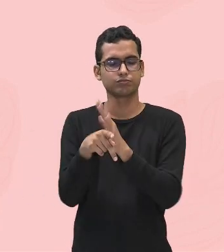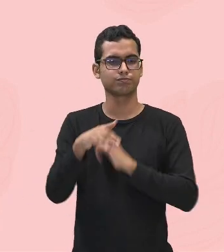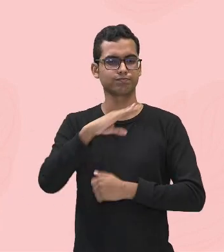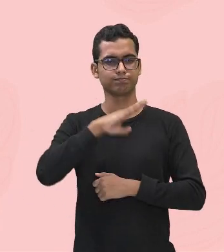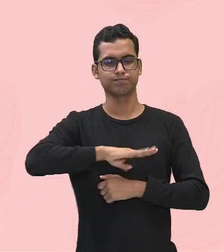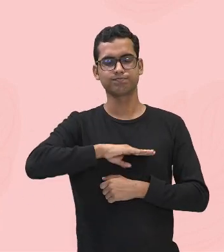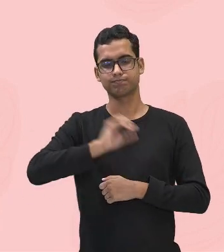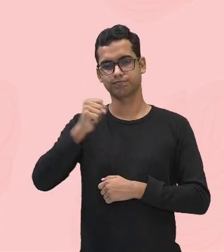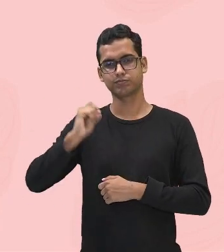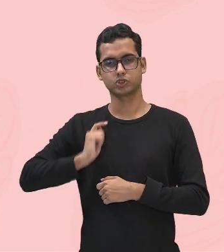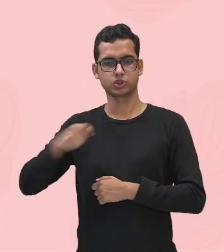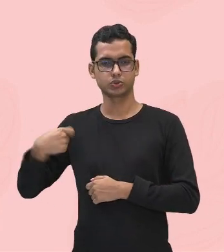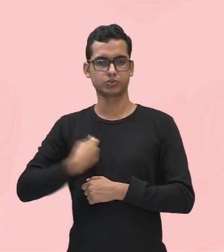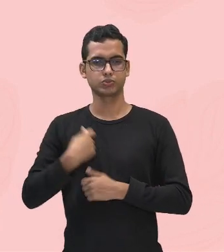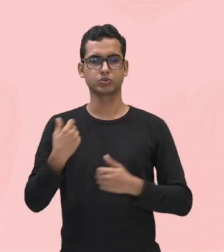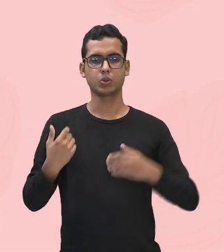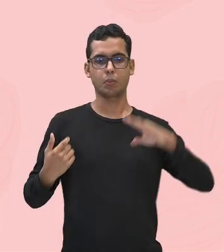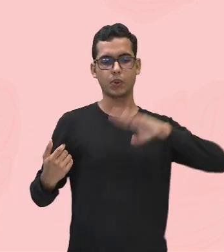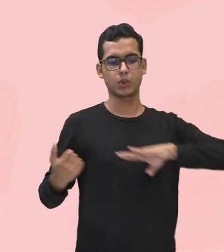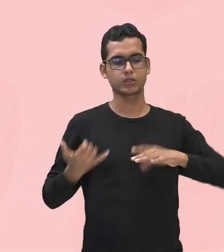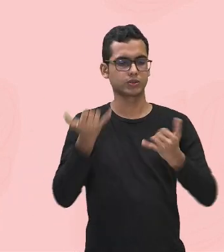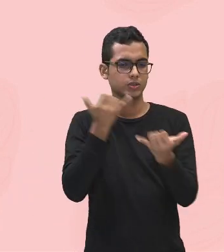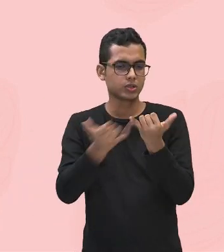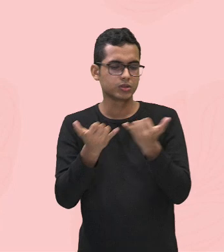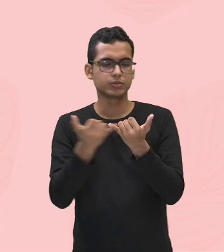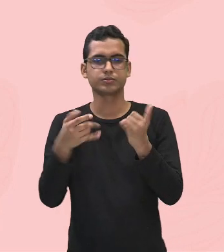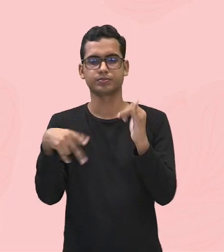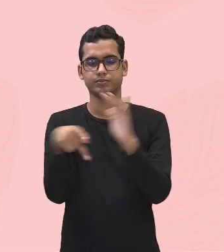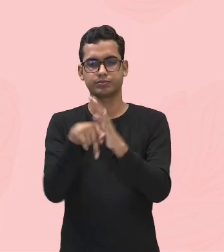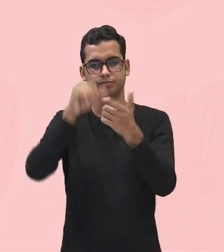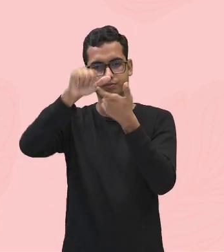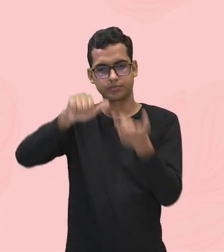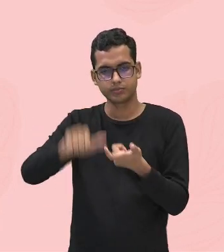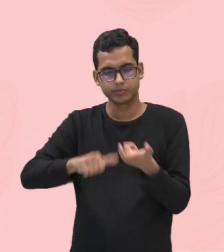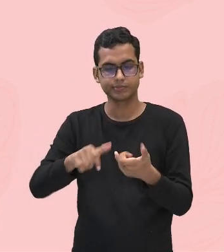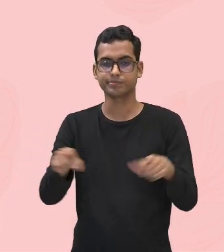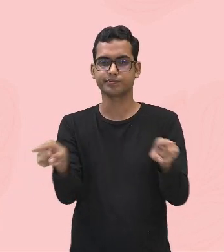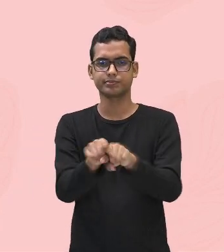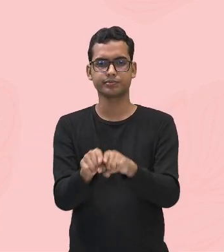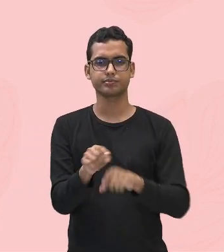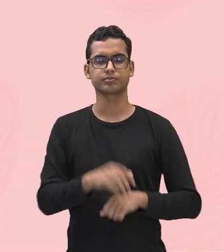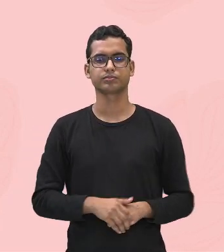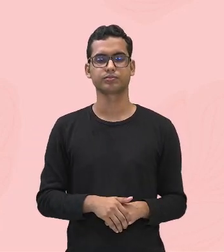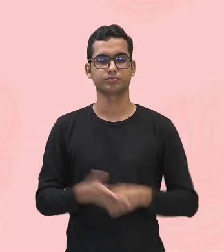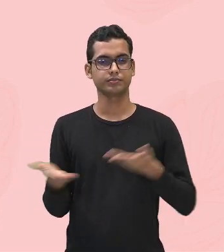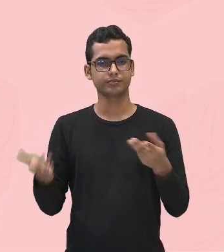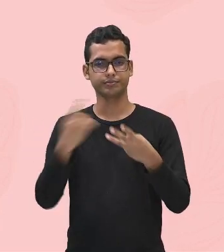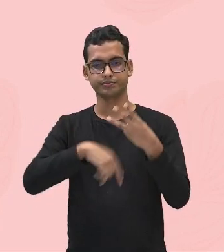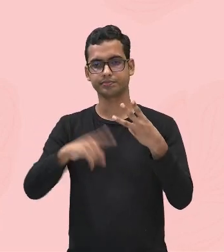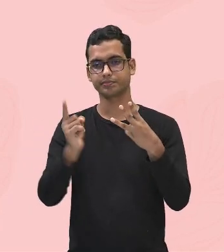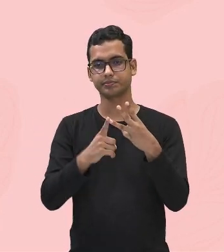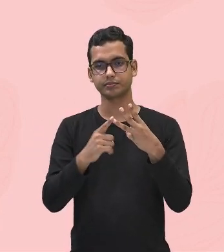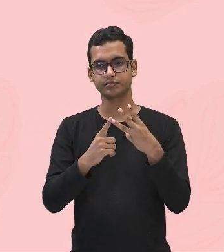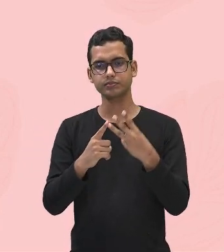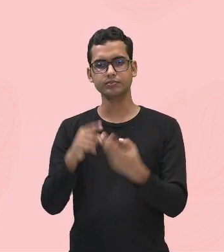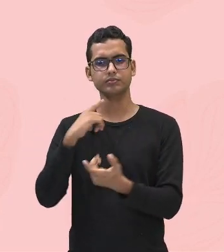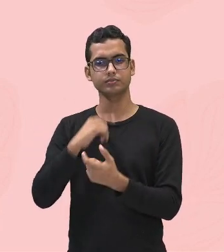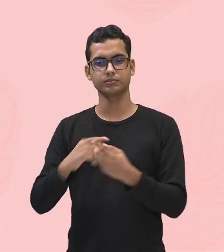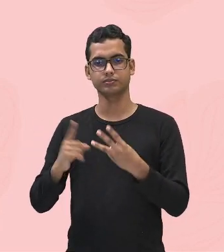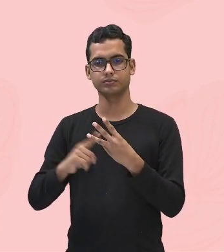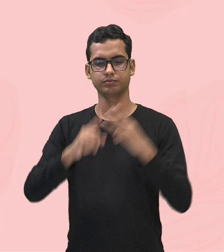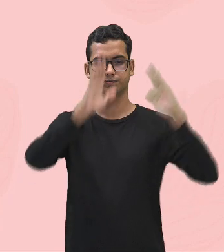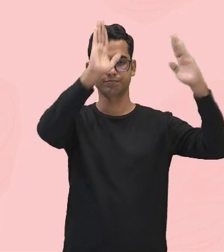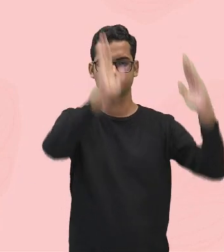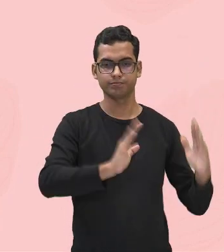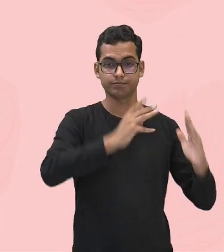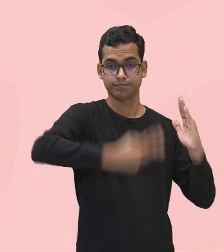o nosso verbo de segunda conjugação. E agora o nosso verbo de terceira conjugação.